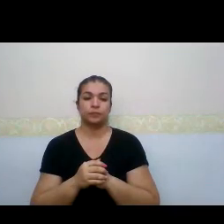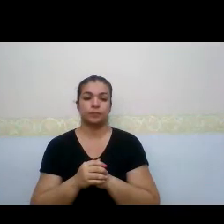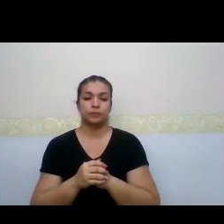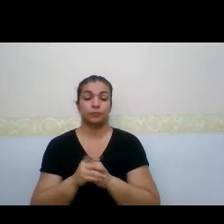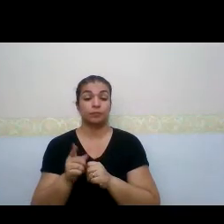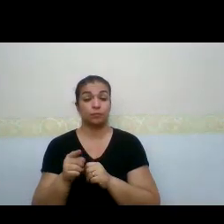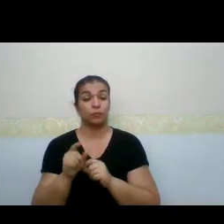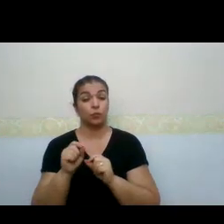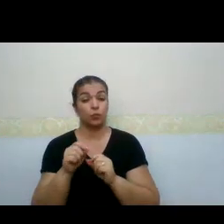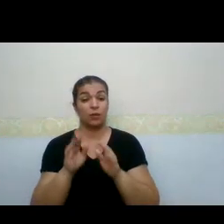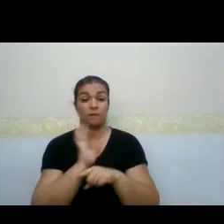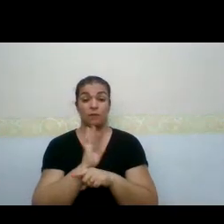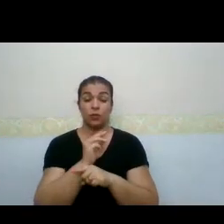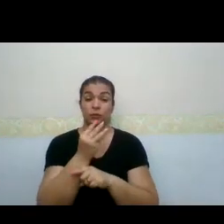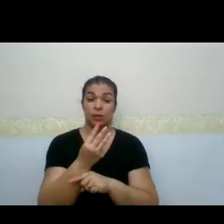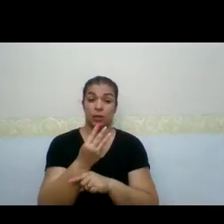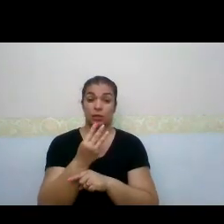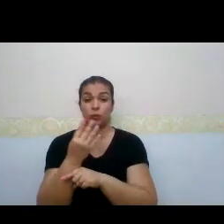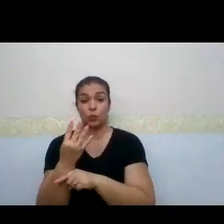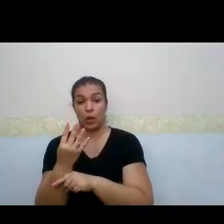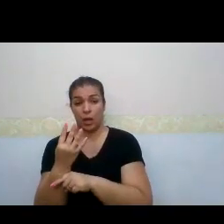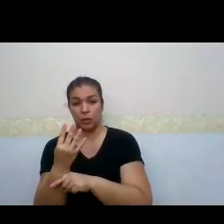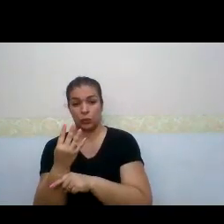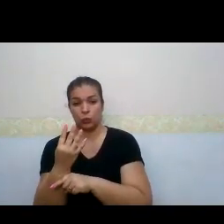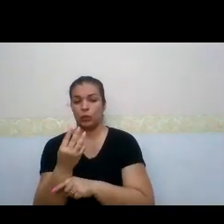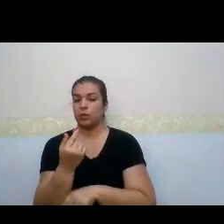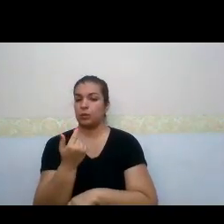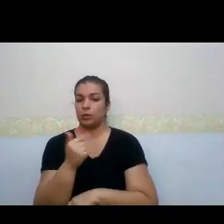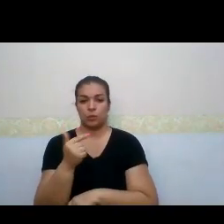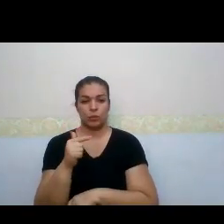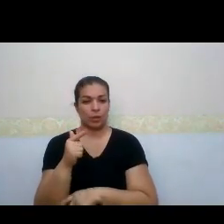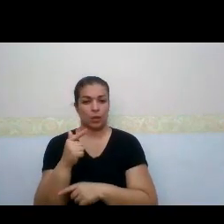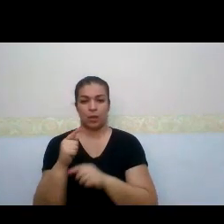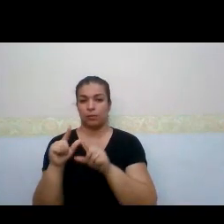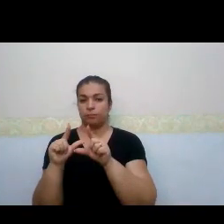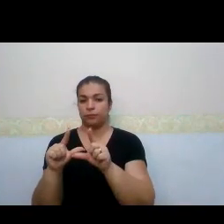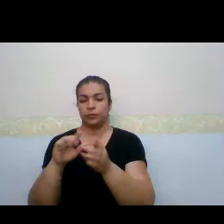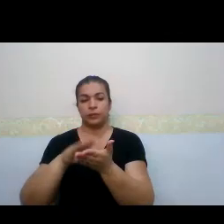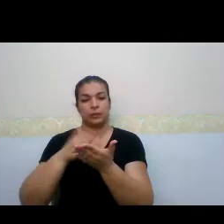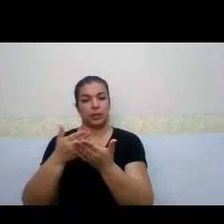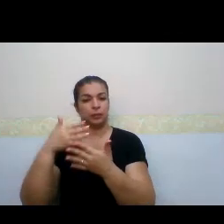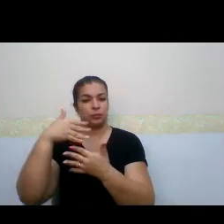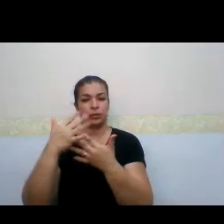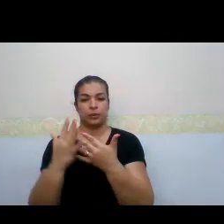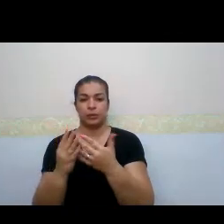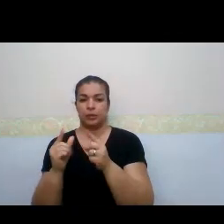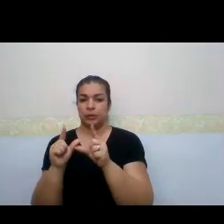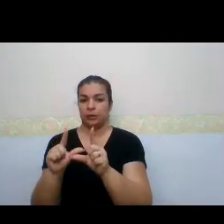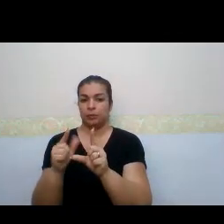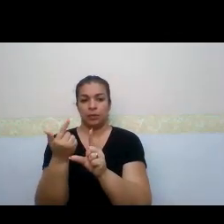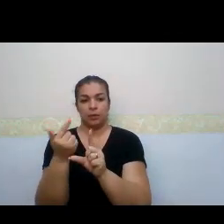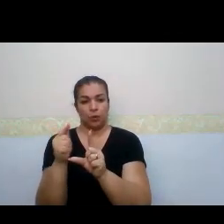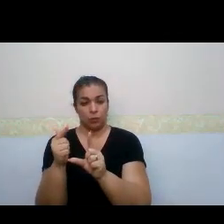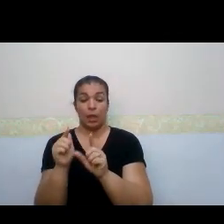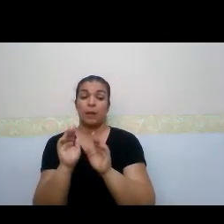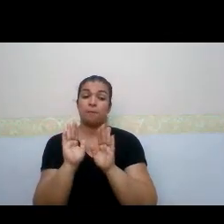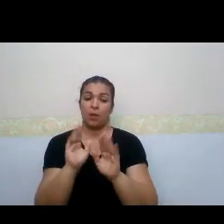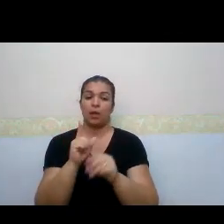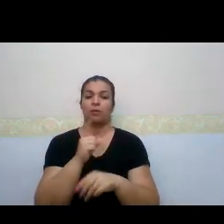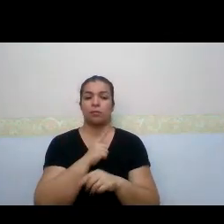3 e 4, eles não têm disponíveis os intérpretes de Libras, mas eles